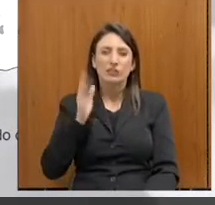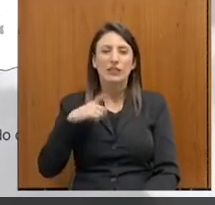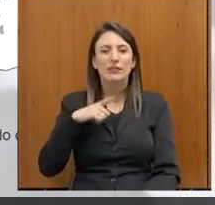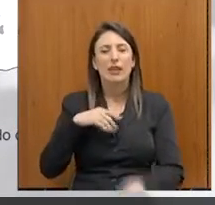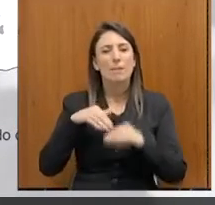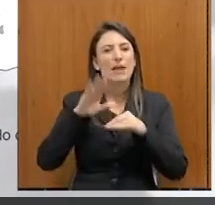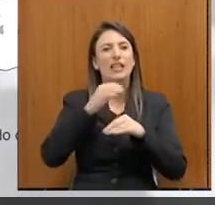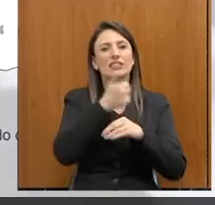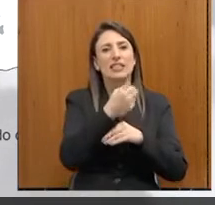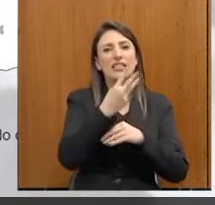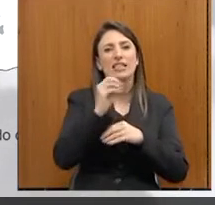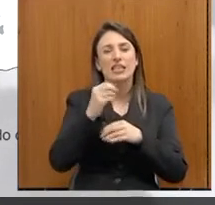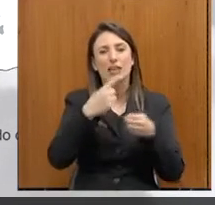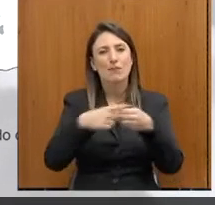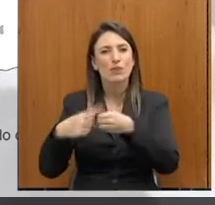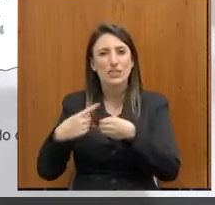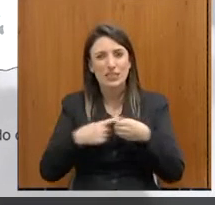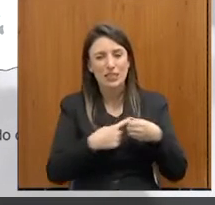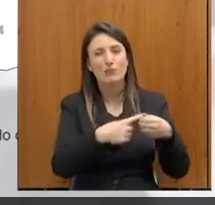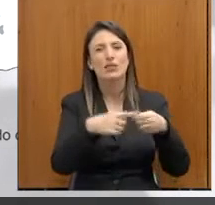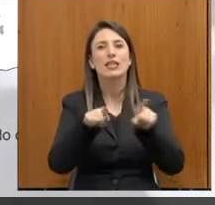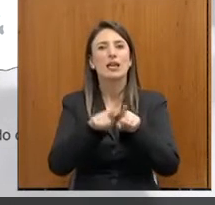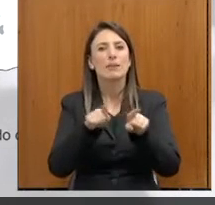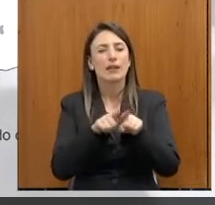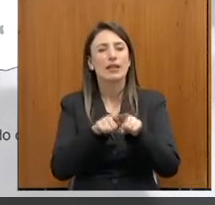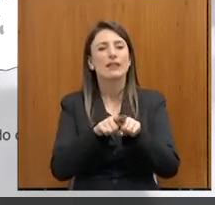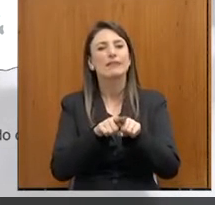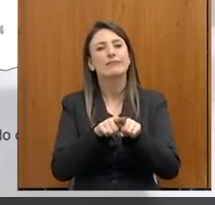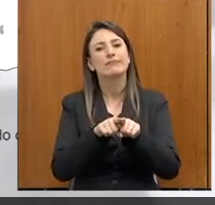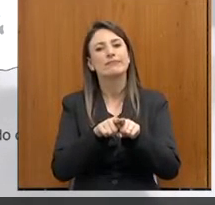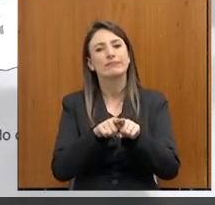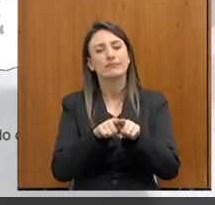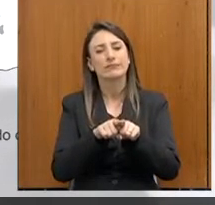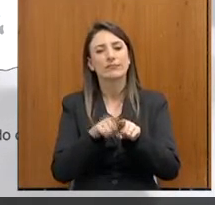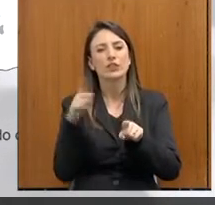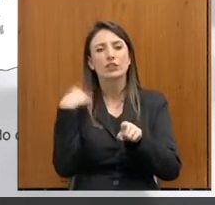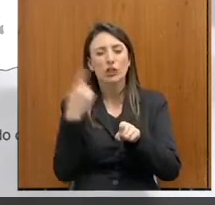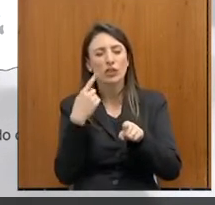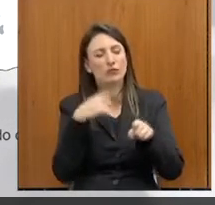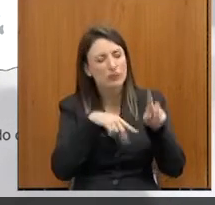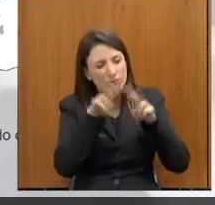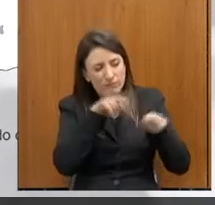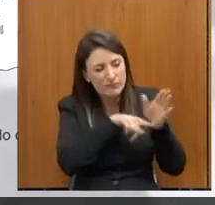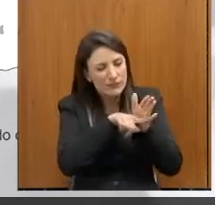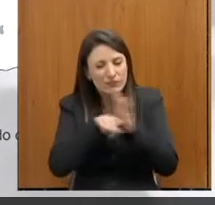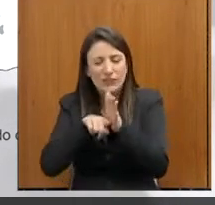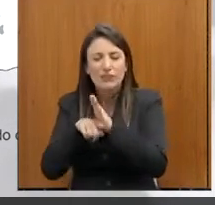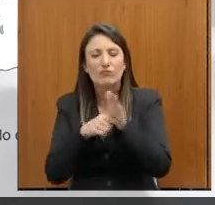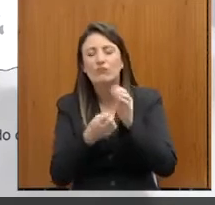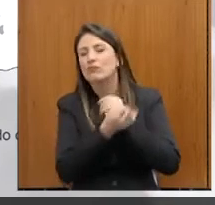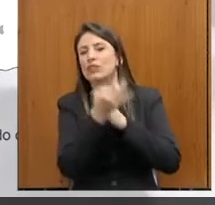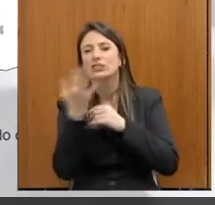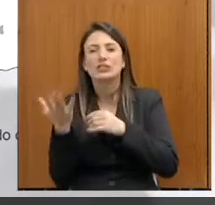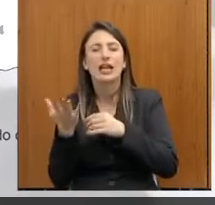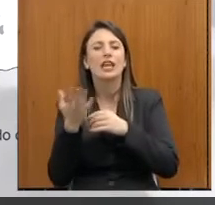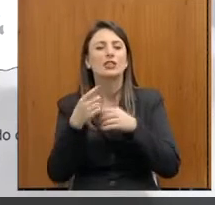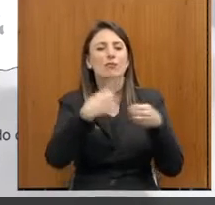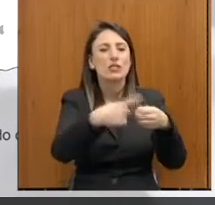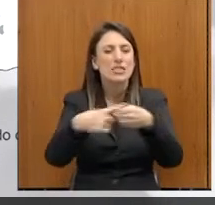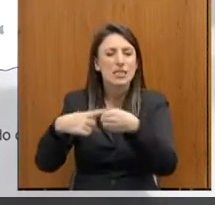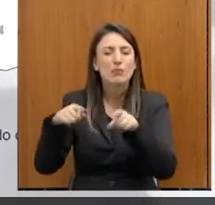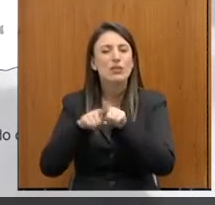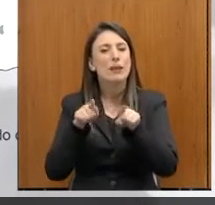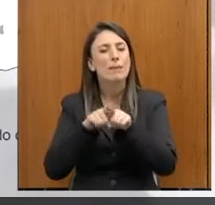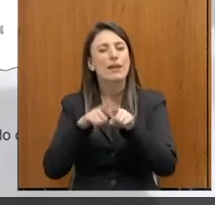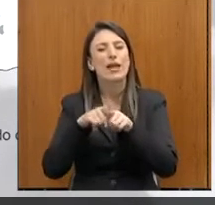e vamos medir também não só pelo número de município mas sim de mineiros que estarão no ambiente livre para crescer